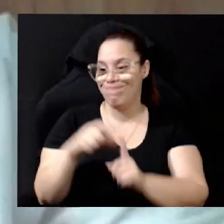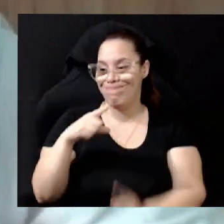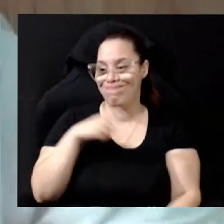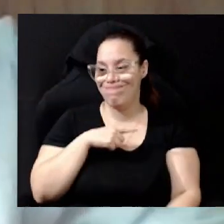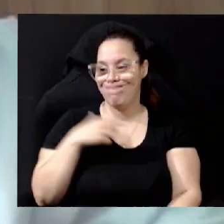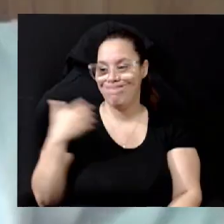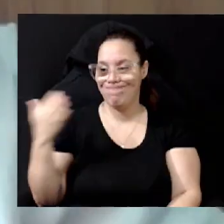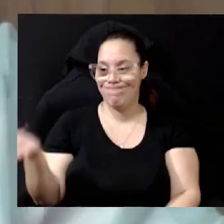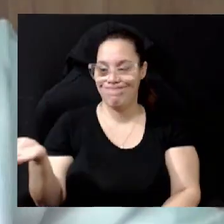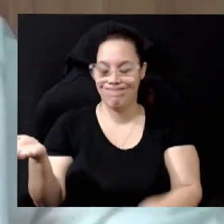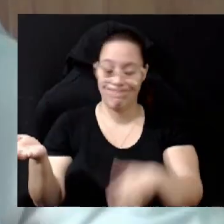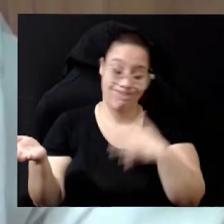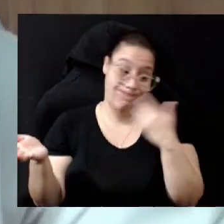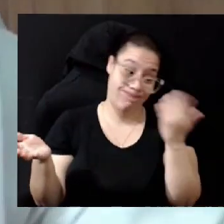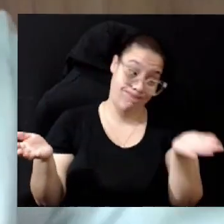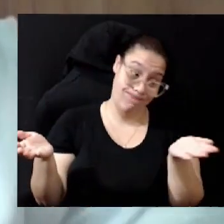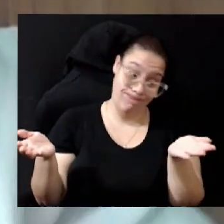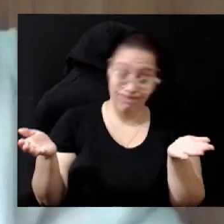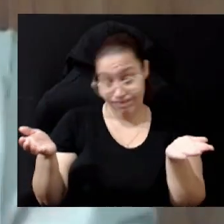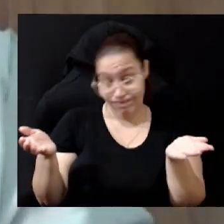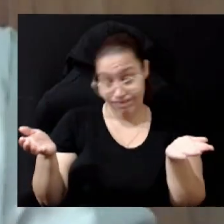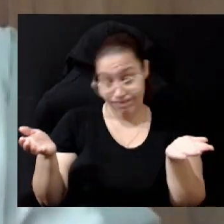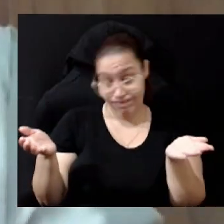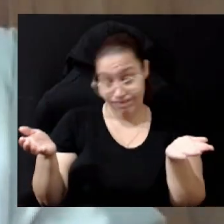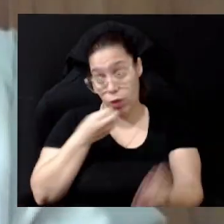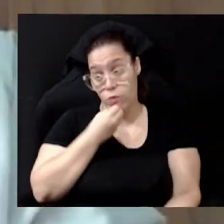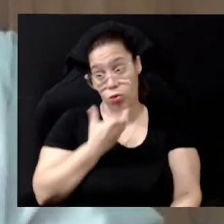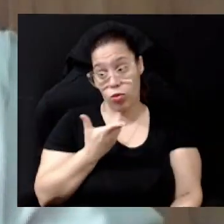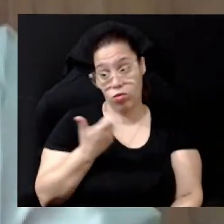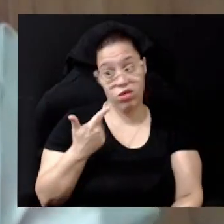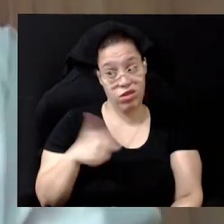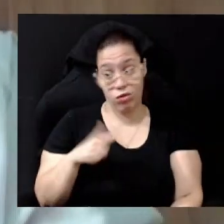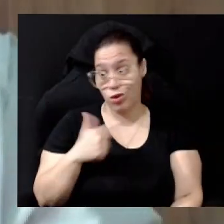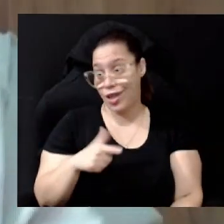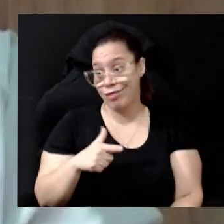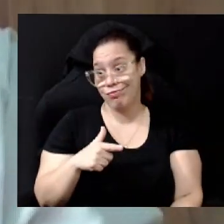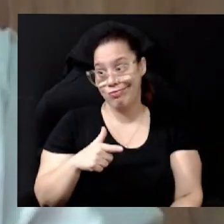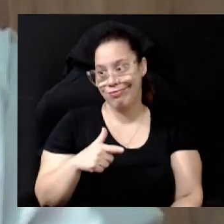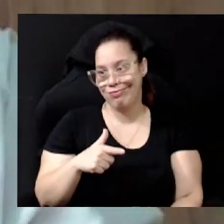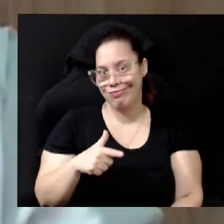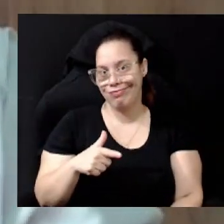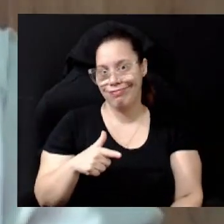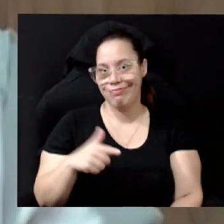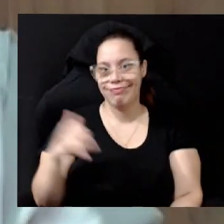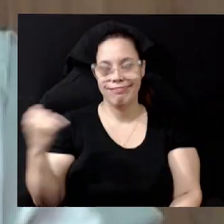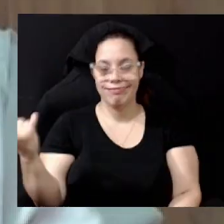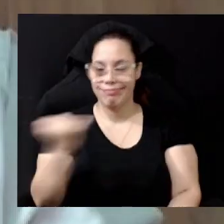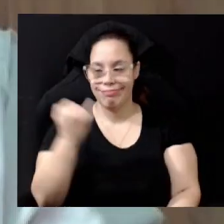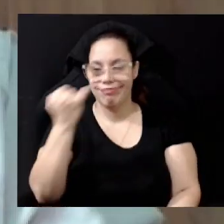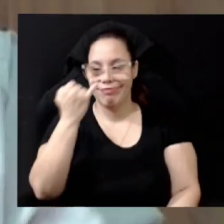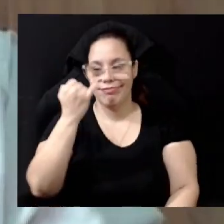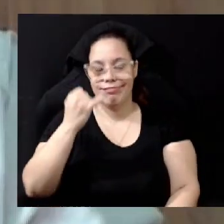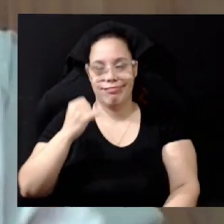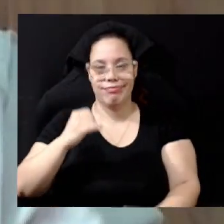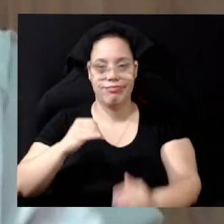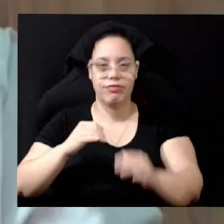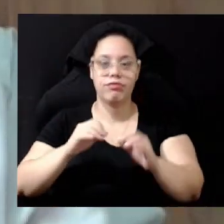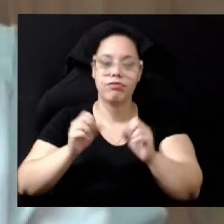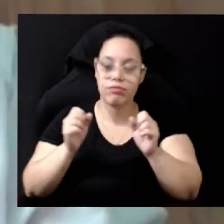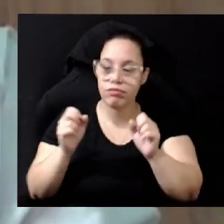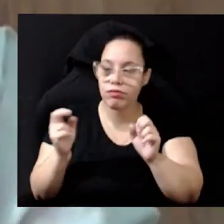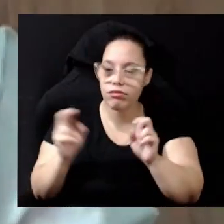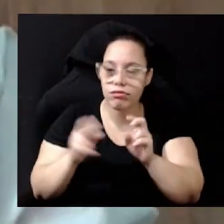tem os seus tentáculos nos mais diversos âmbitos da nossa sociedade. Por isso é importante tratar sobre todos